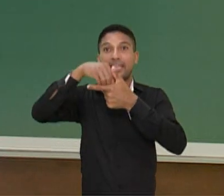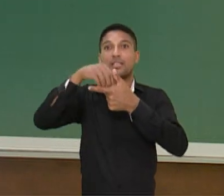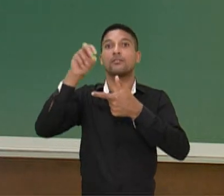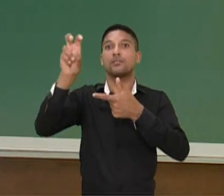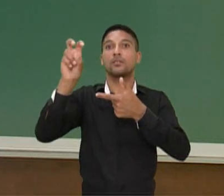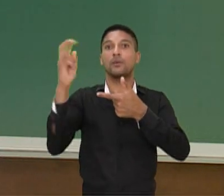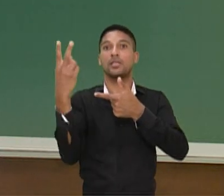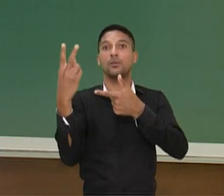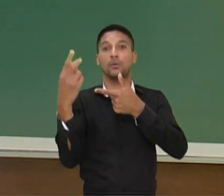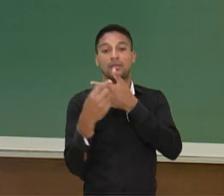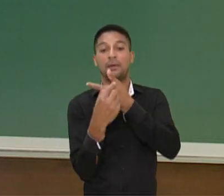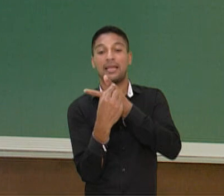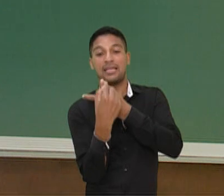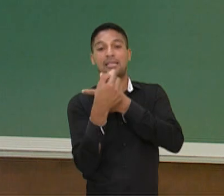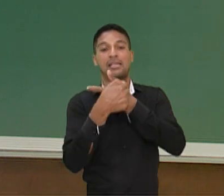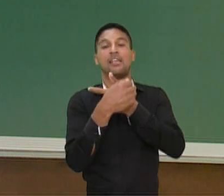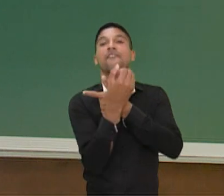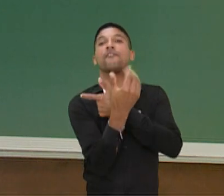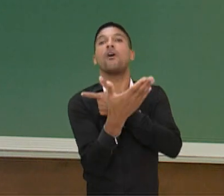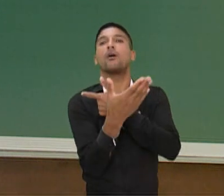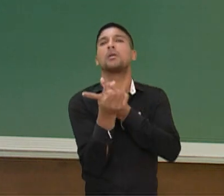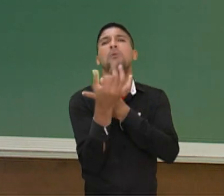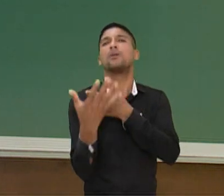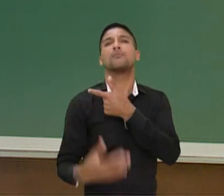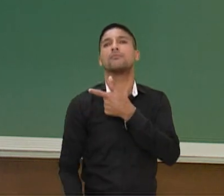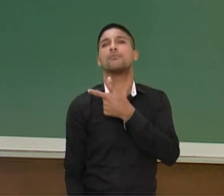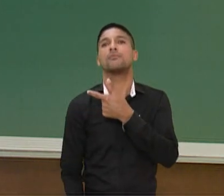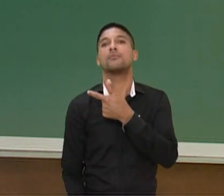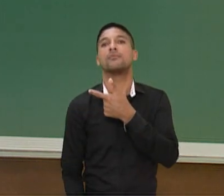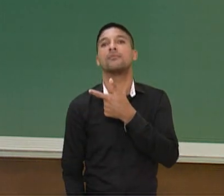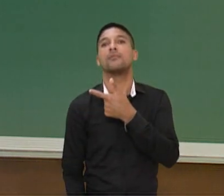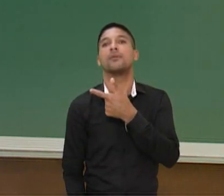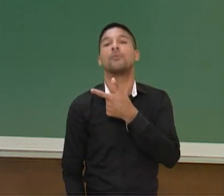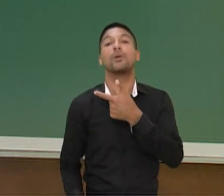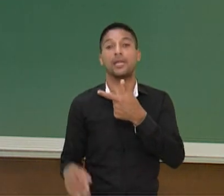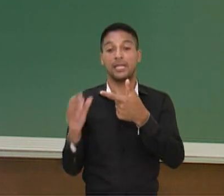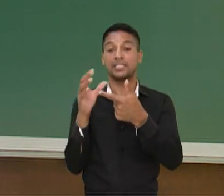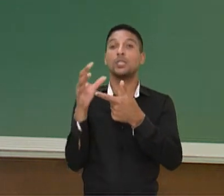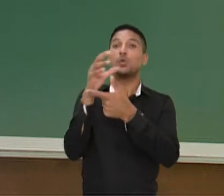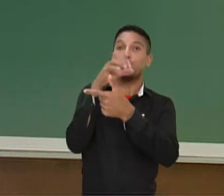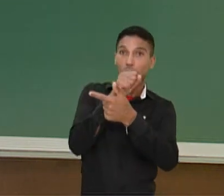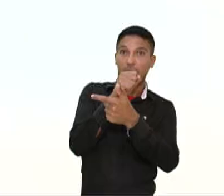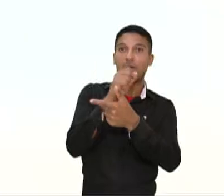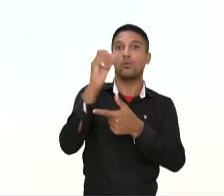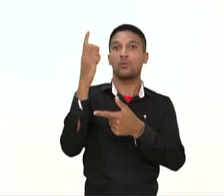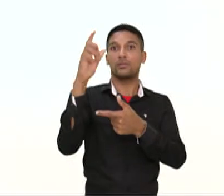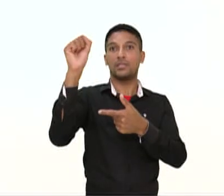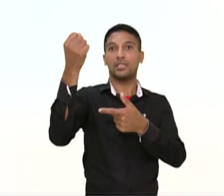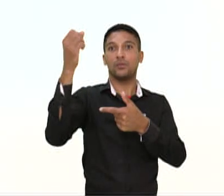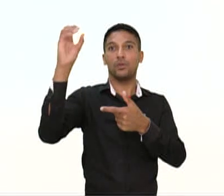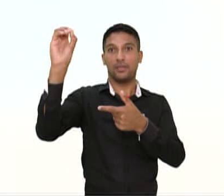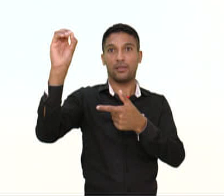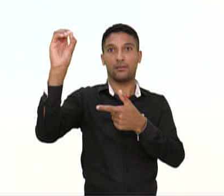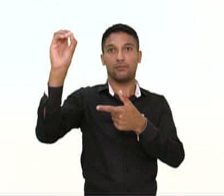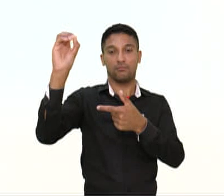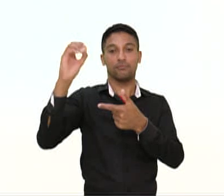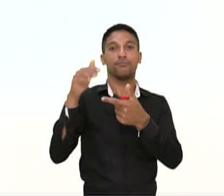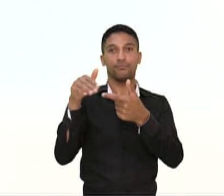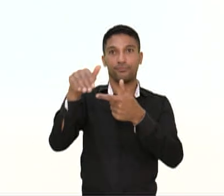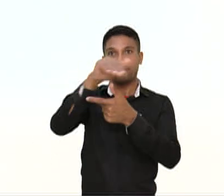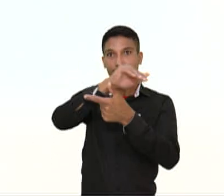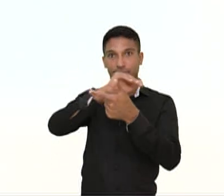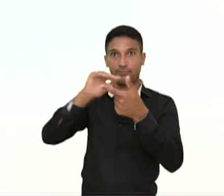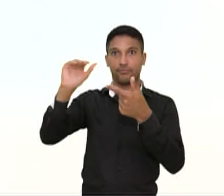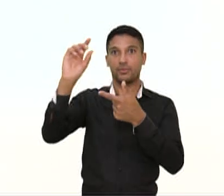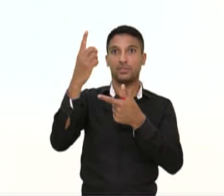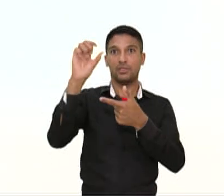Então, o outro é quanto falta para 180. Então, é só você fazer uma continha, ó. 180 tira